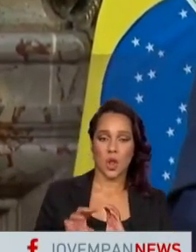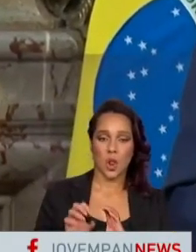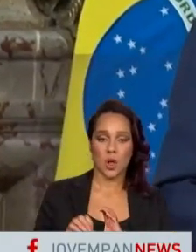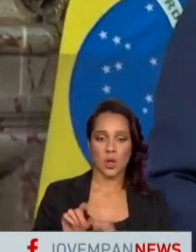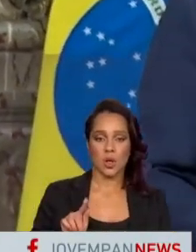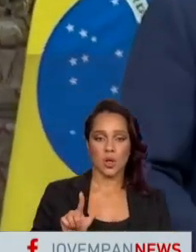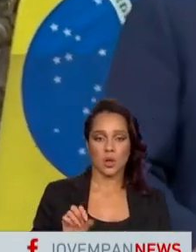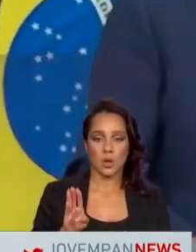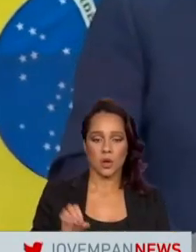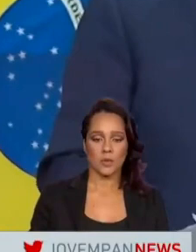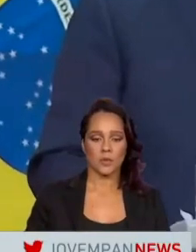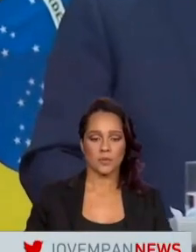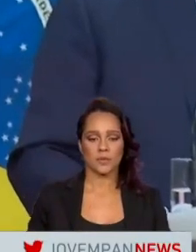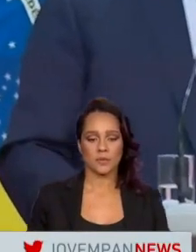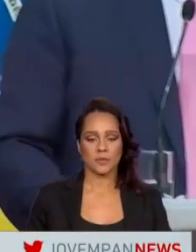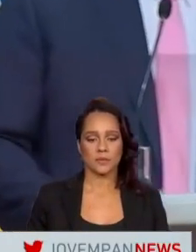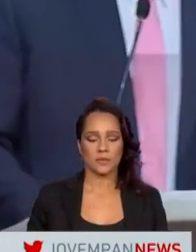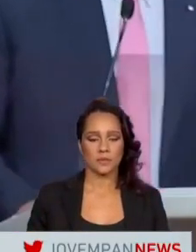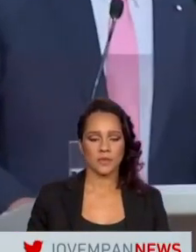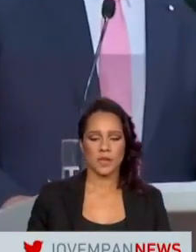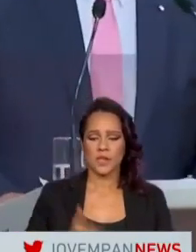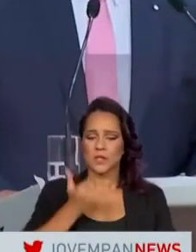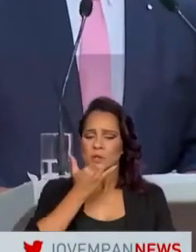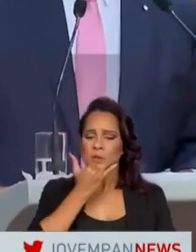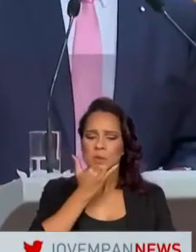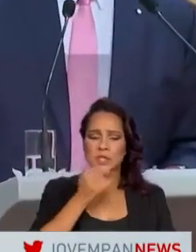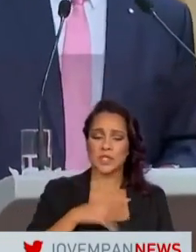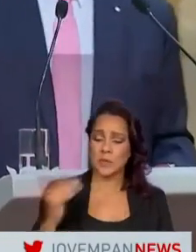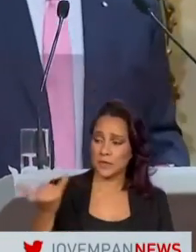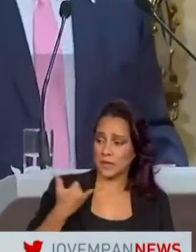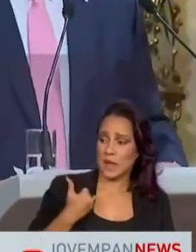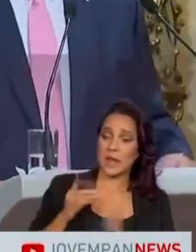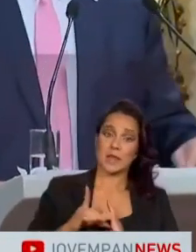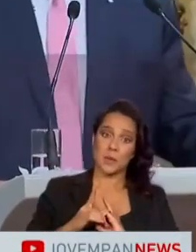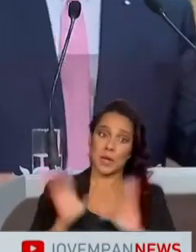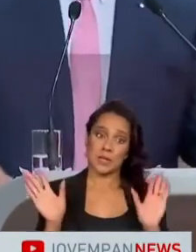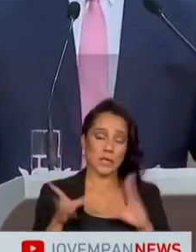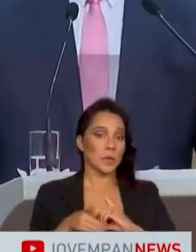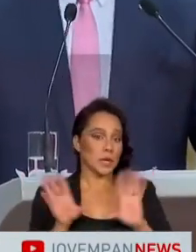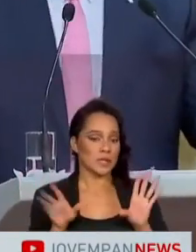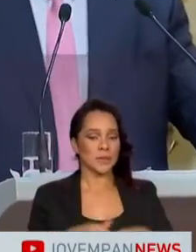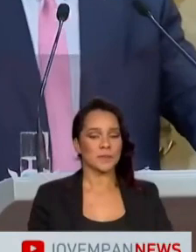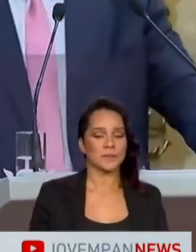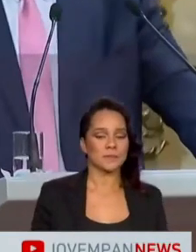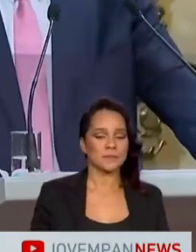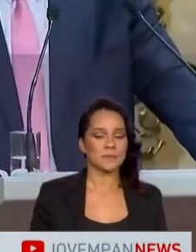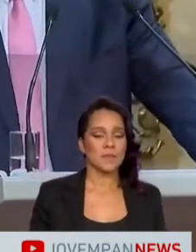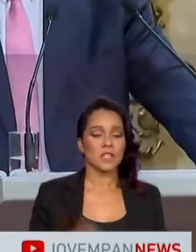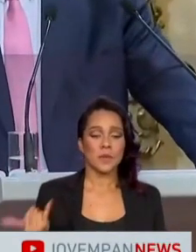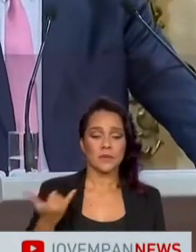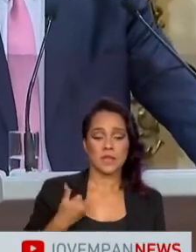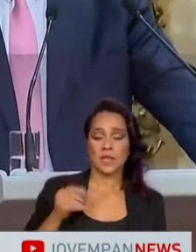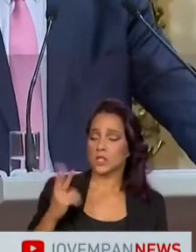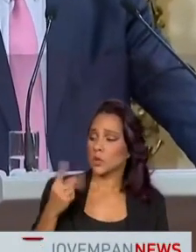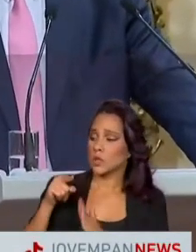presidente Lula, muito boa tarde. Ah, nós temos, só um dado aqui, nós temos sido avisados, a democracia é democracia. Democracia é democracia. Nós temos avisado que eram